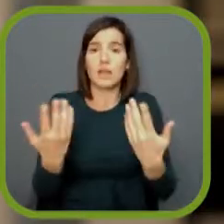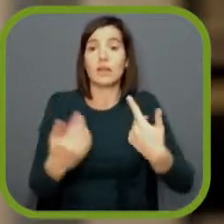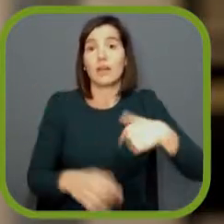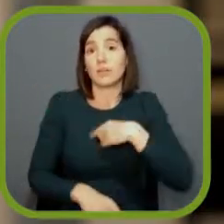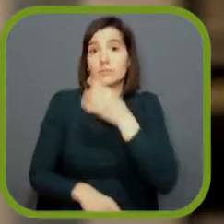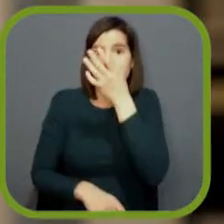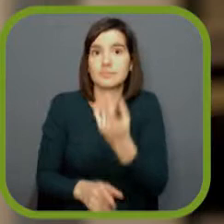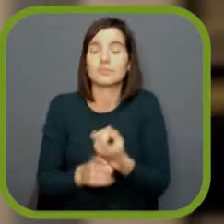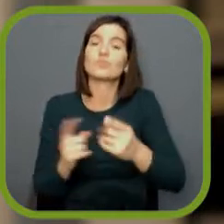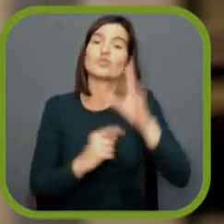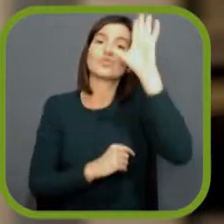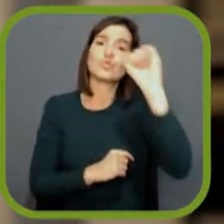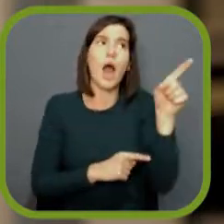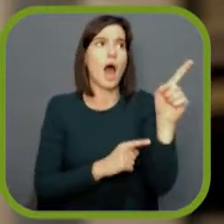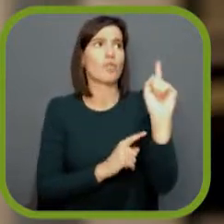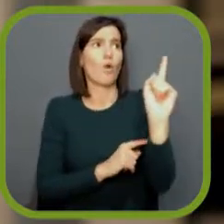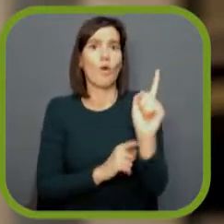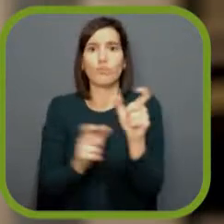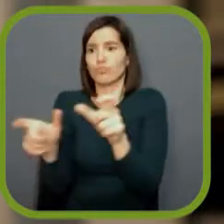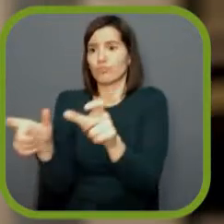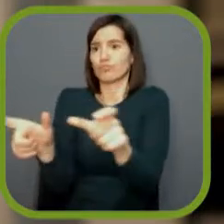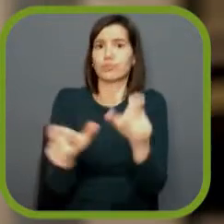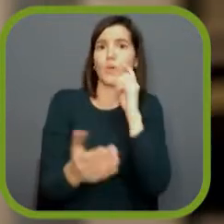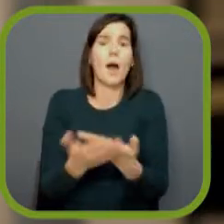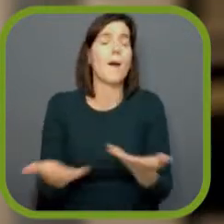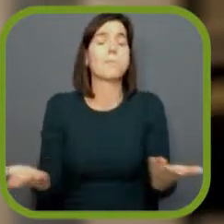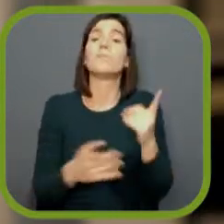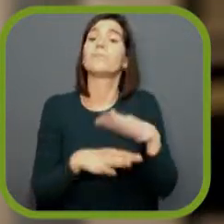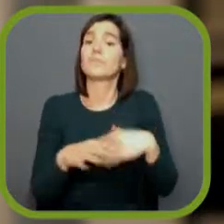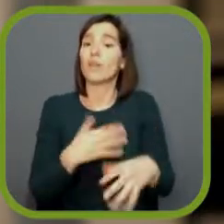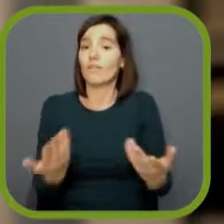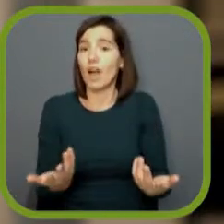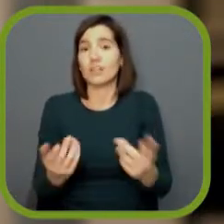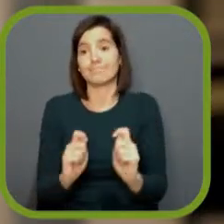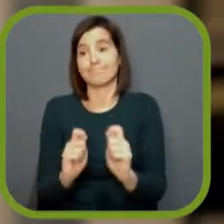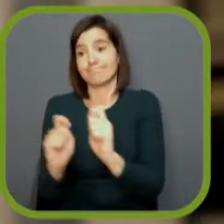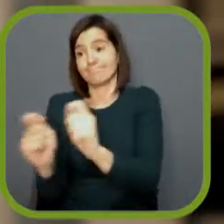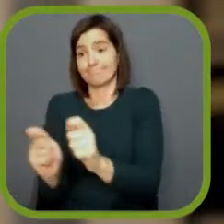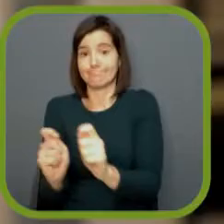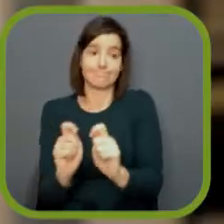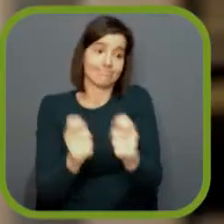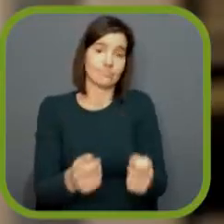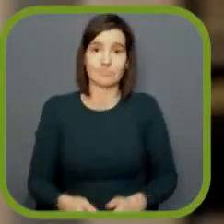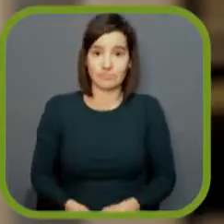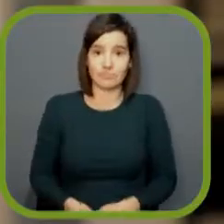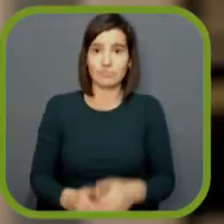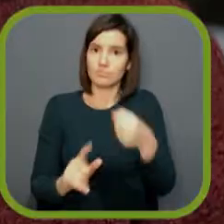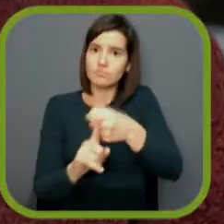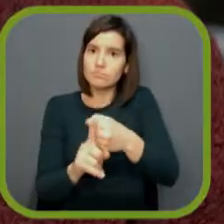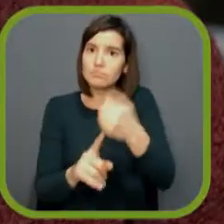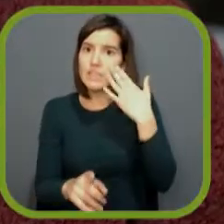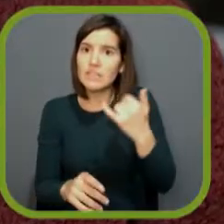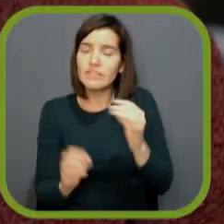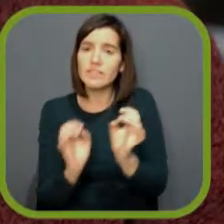a nossa vulnerabilidade torna-se maior porque o Estado, por si, não é capaz de garantir essa mesma segurança. E o que é que vai fazer? Vai delegar. E há